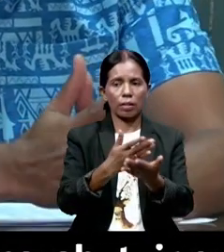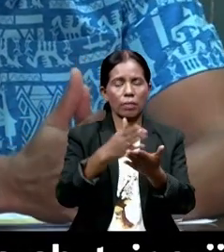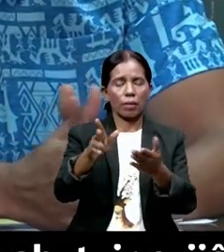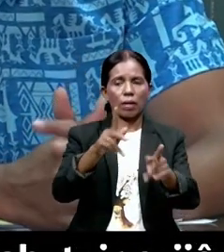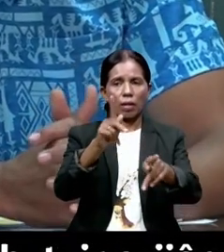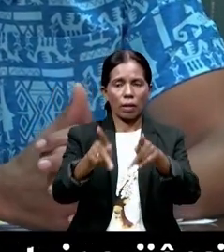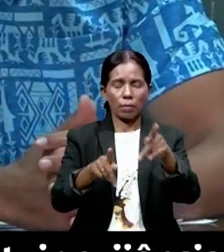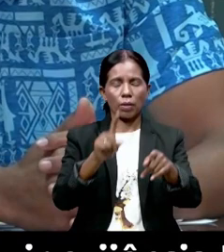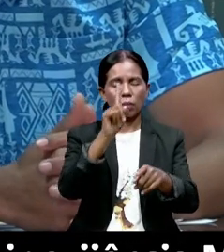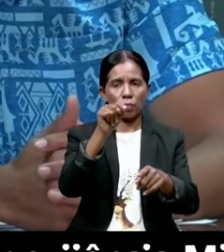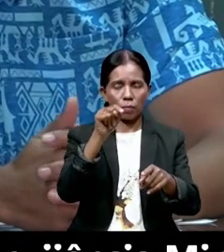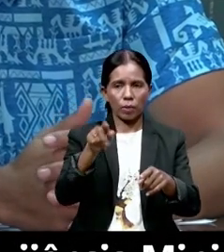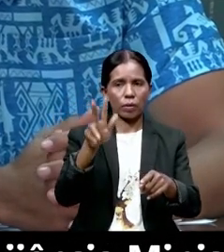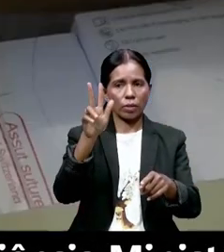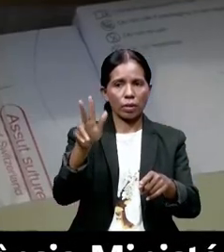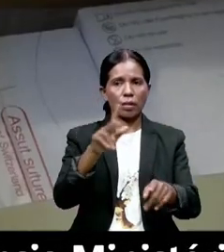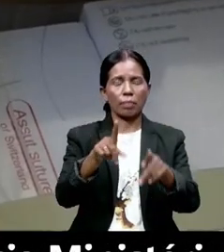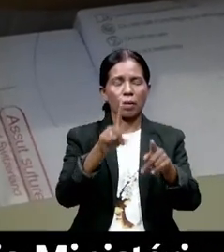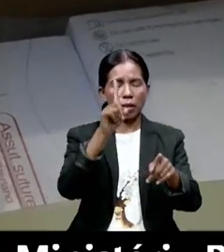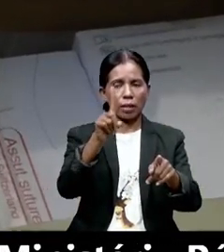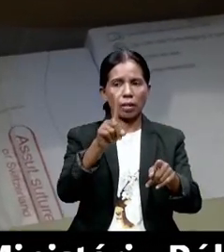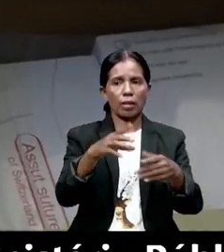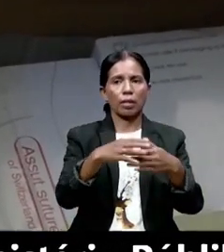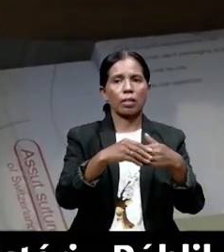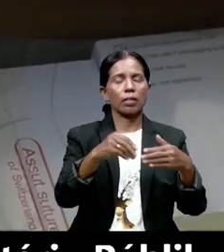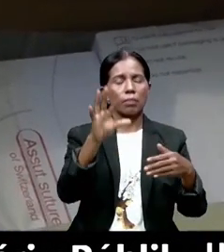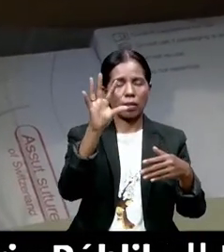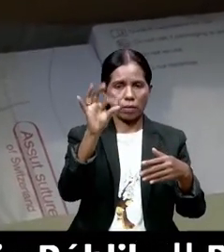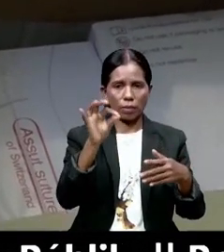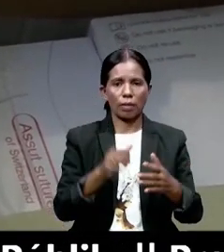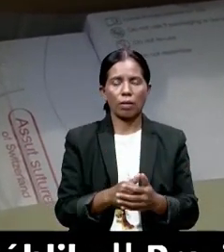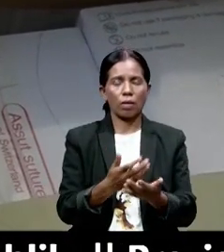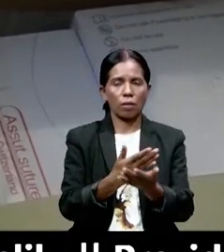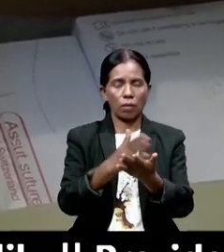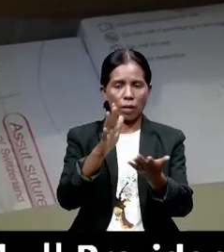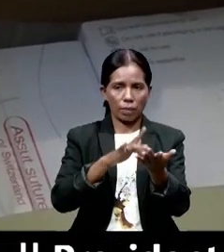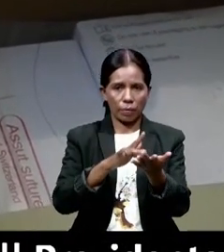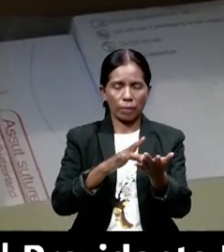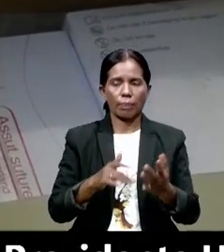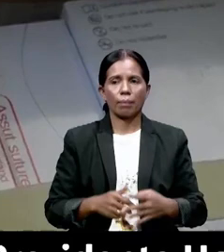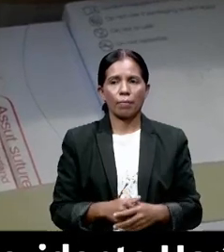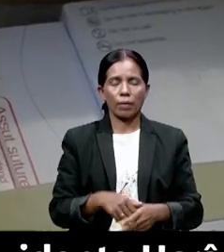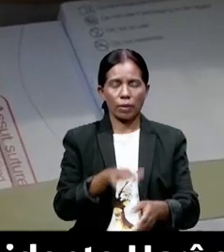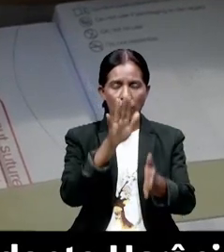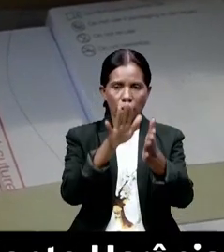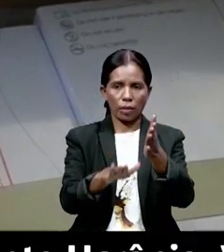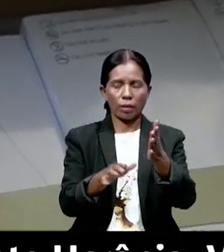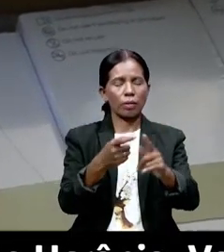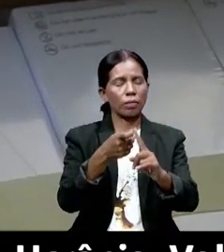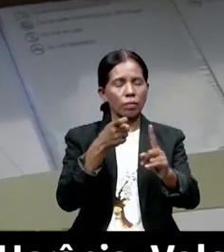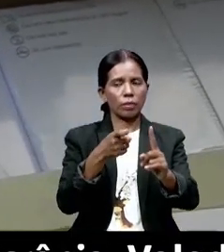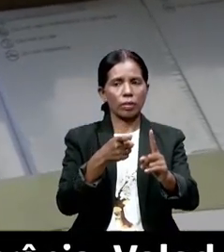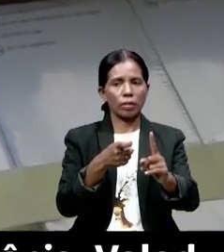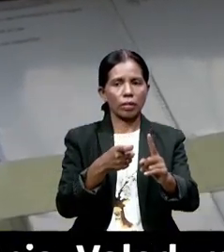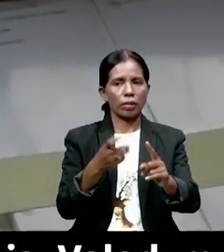população 1.3 né população ita heta mais ou menos $9 para sasai moro si tung hela hosi standard né bem